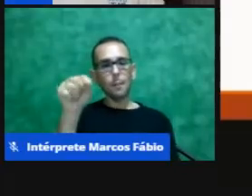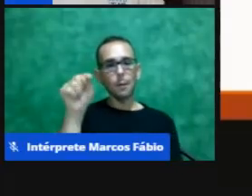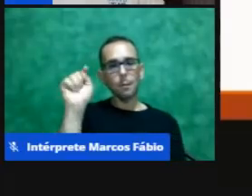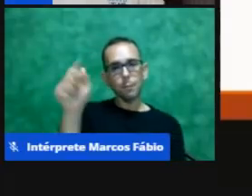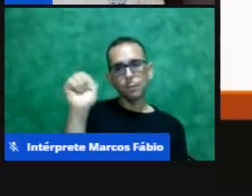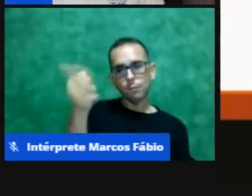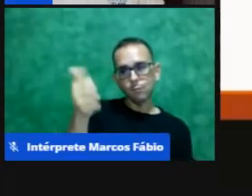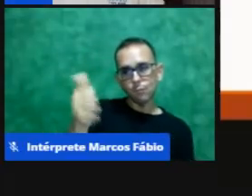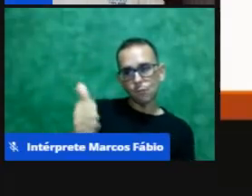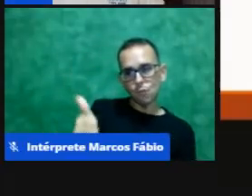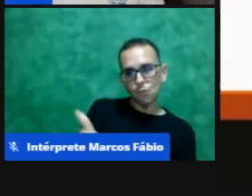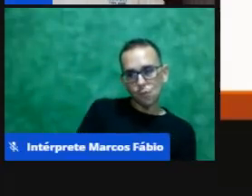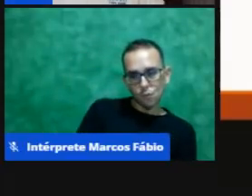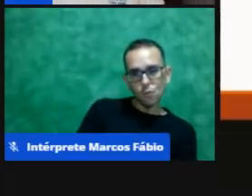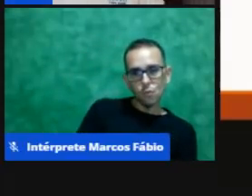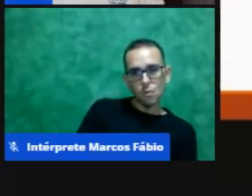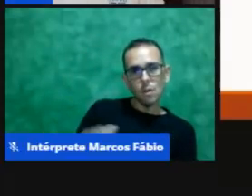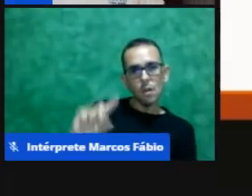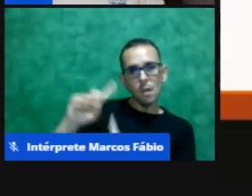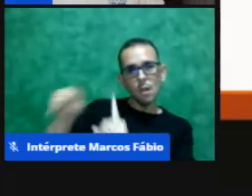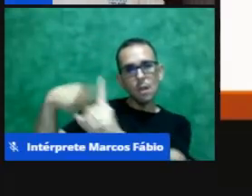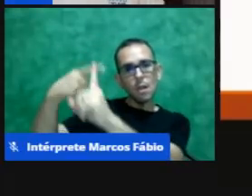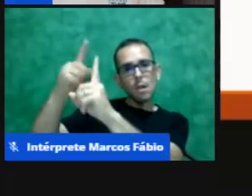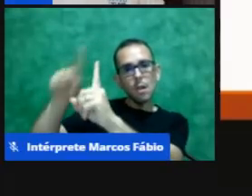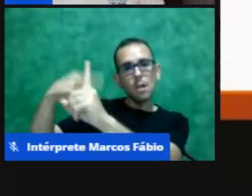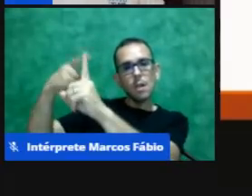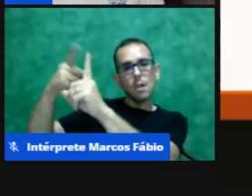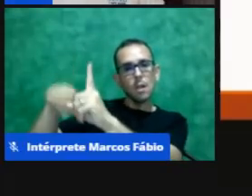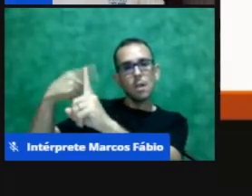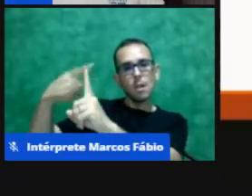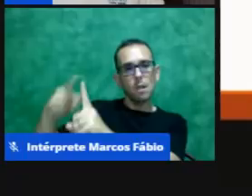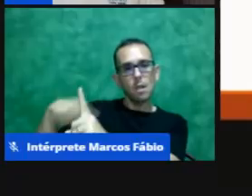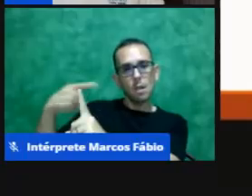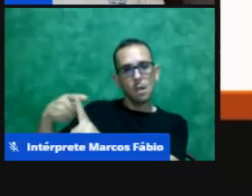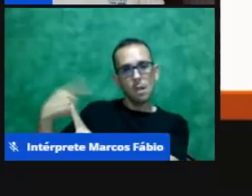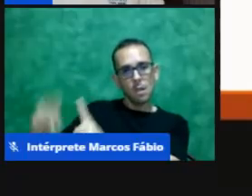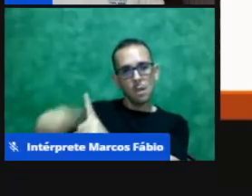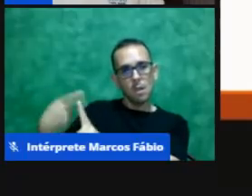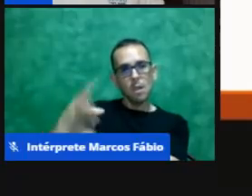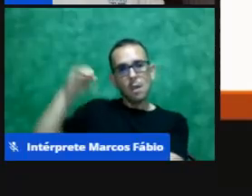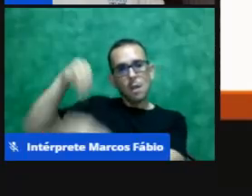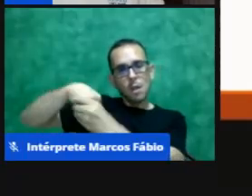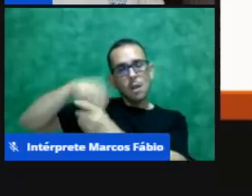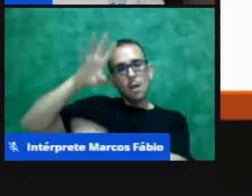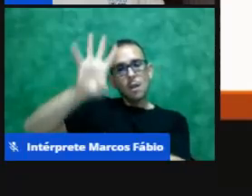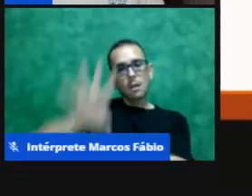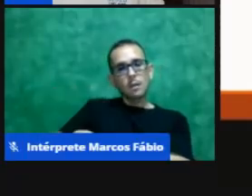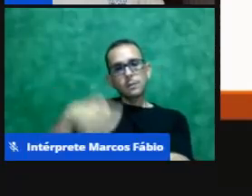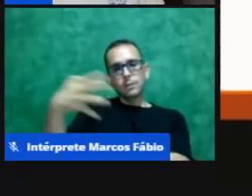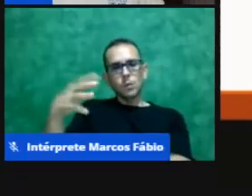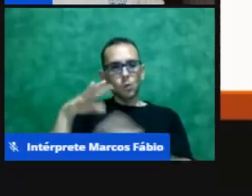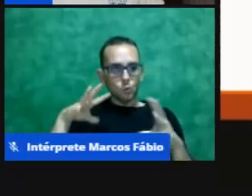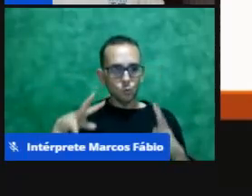entrega, eu vou colocando pontuações, né, dentro dessa planilha. Óbvio que nem todos vão ter esse acesso virtual